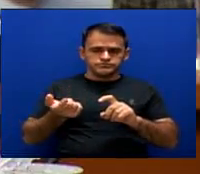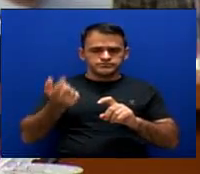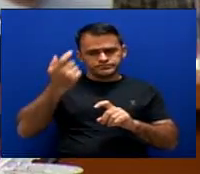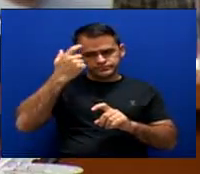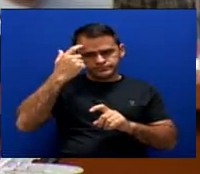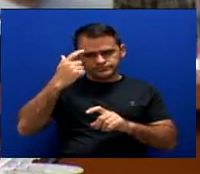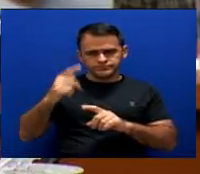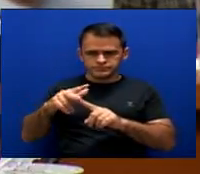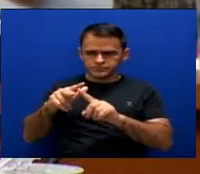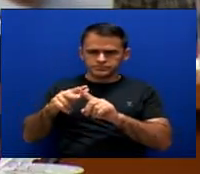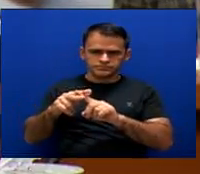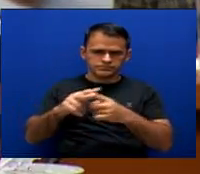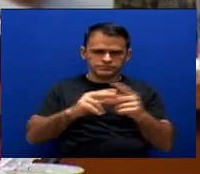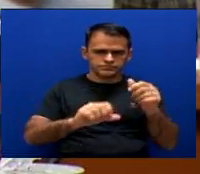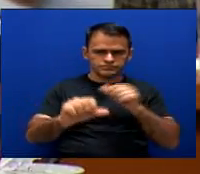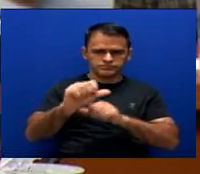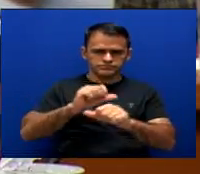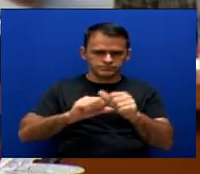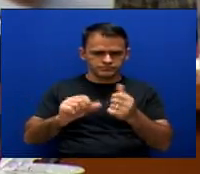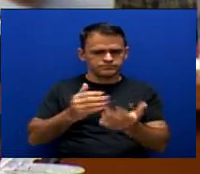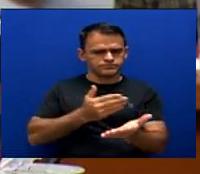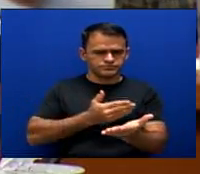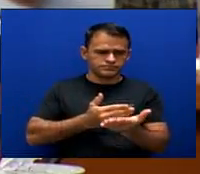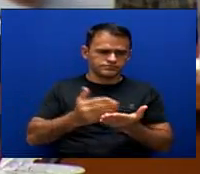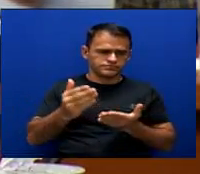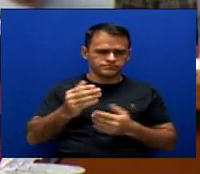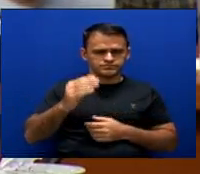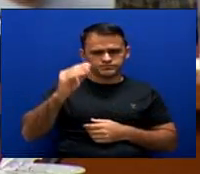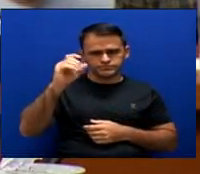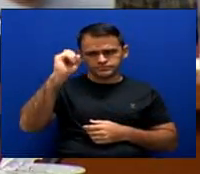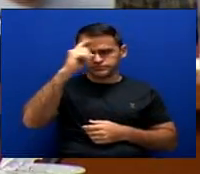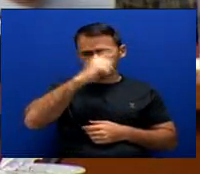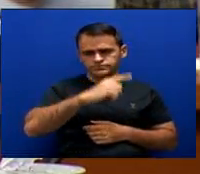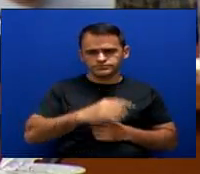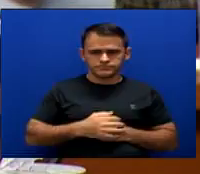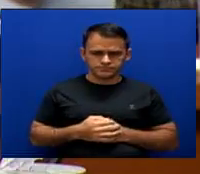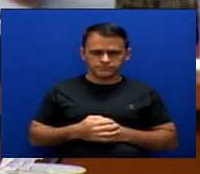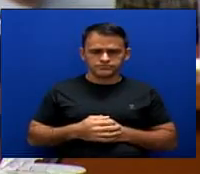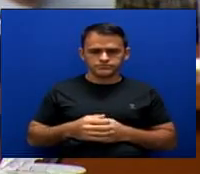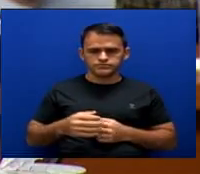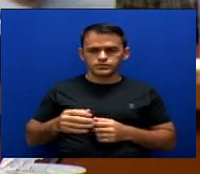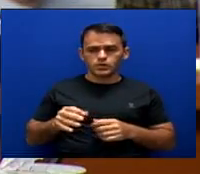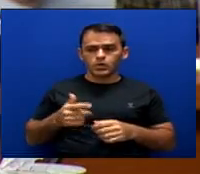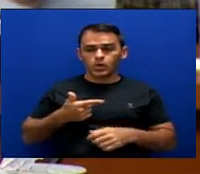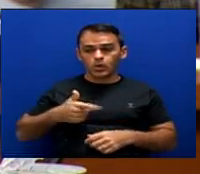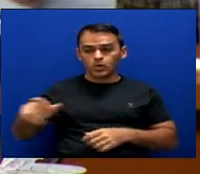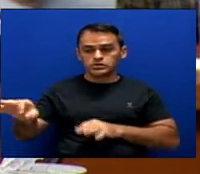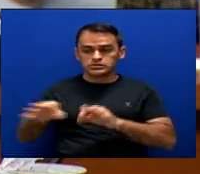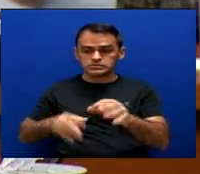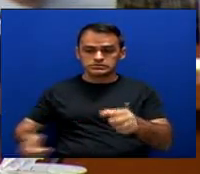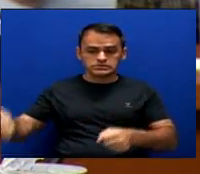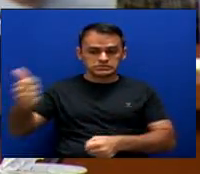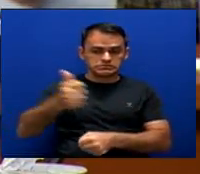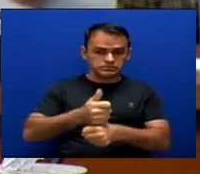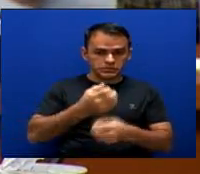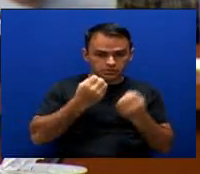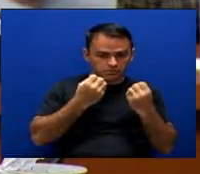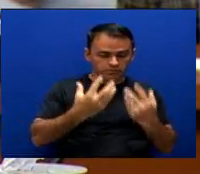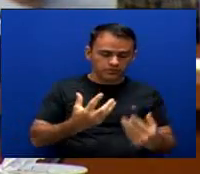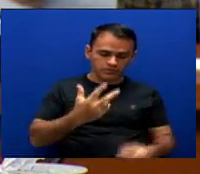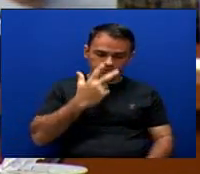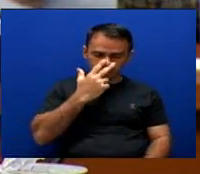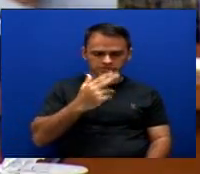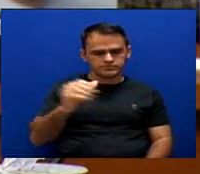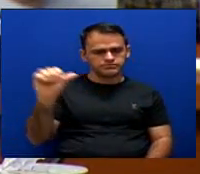verdade está começando em sorocaba então vai ser difícil a gente olhar sites obtido substitutiva como algo positivo vai trazer todas essas questões